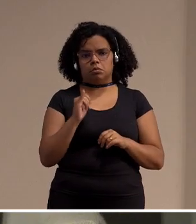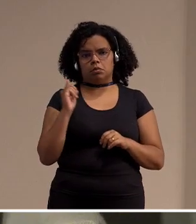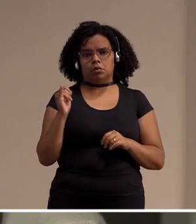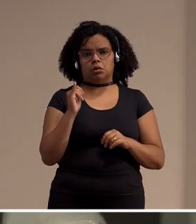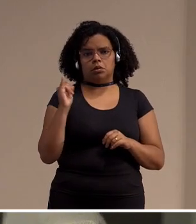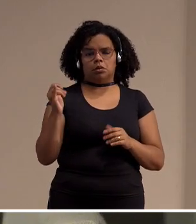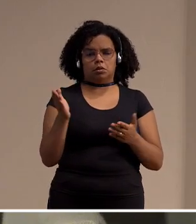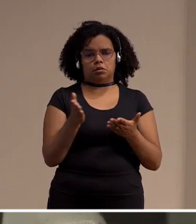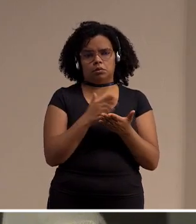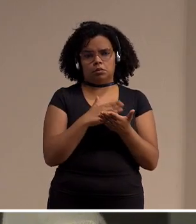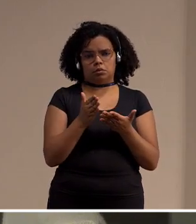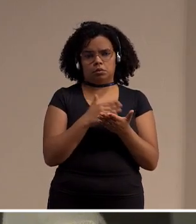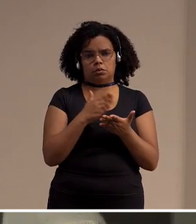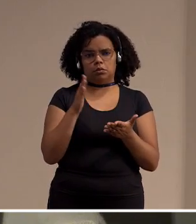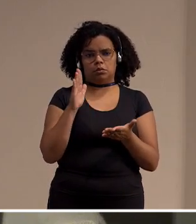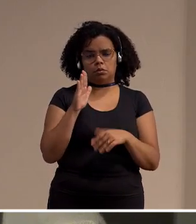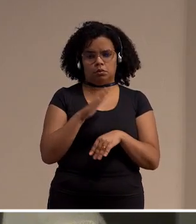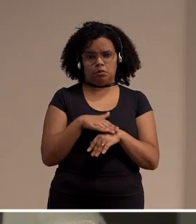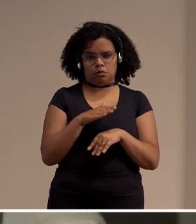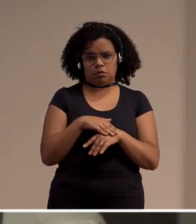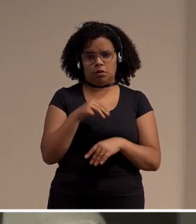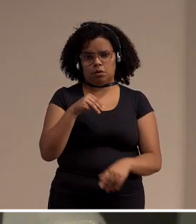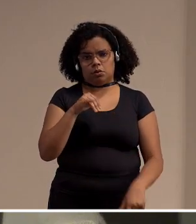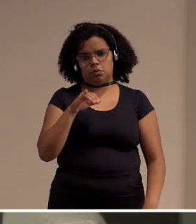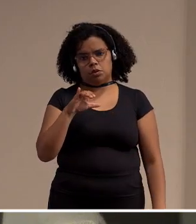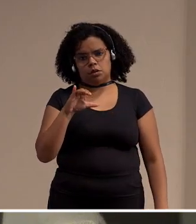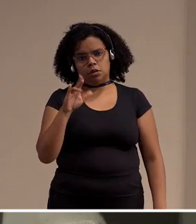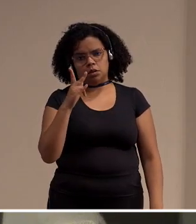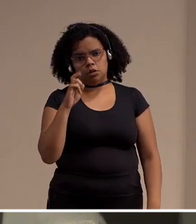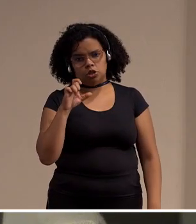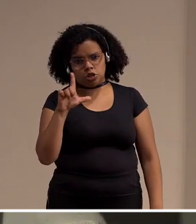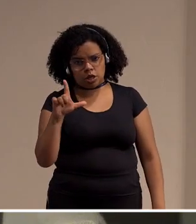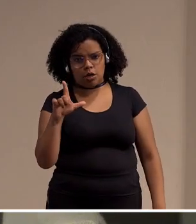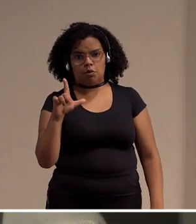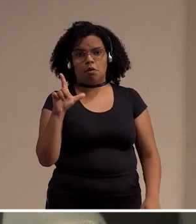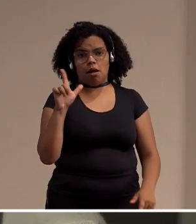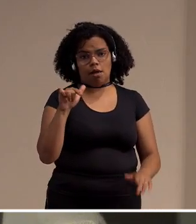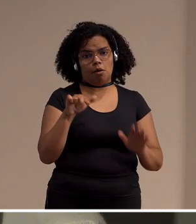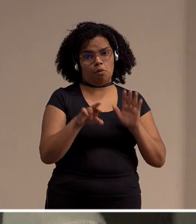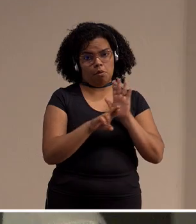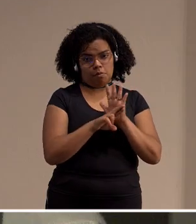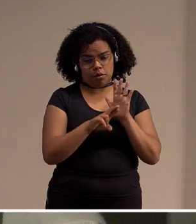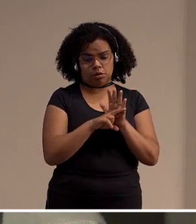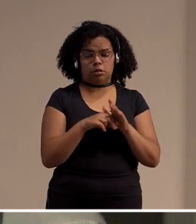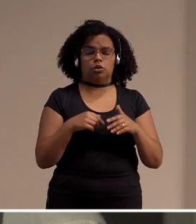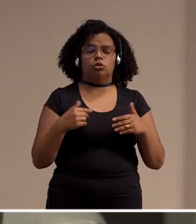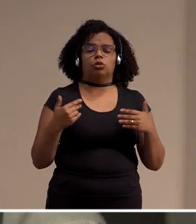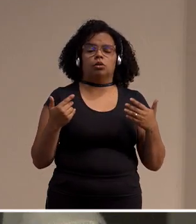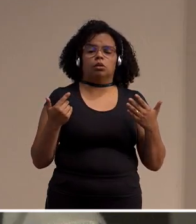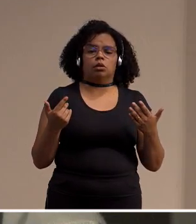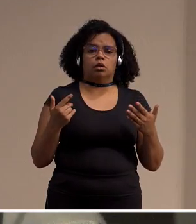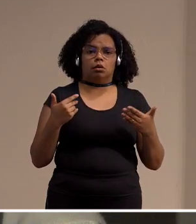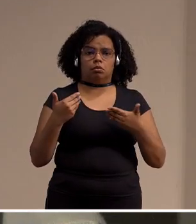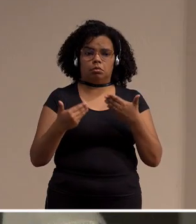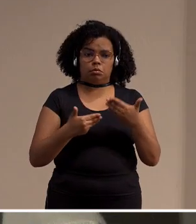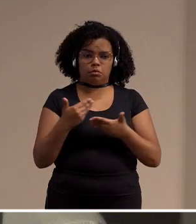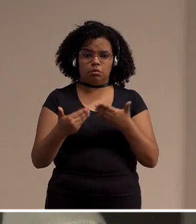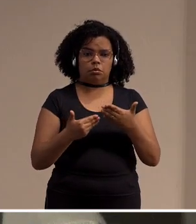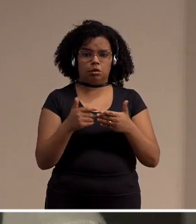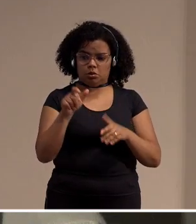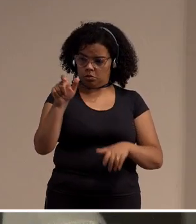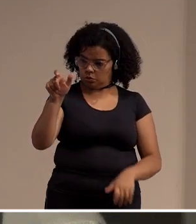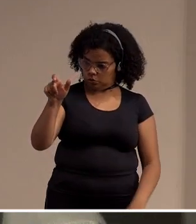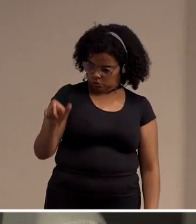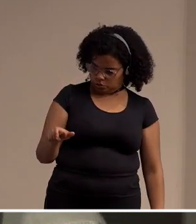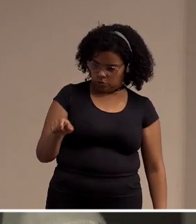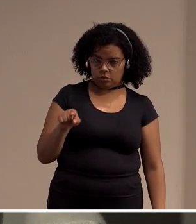produzida, né? No caso, e Michel me parece que é um representante disso, na medida em que o sujeito